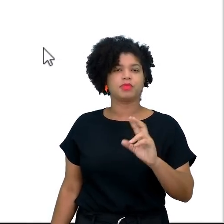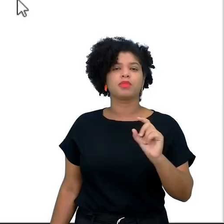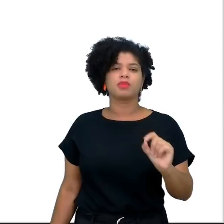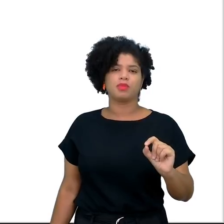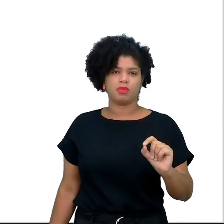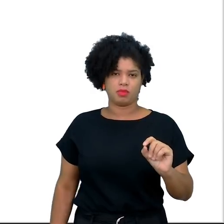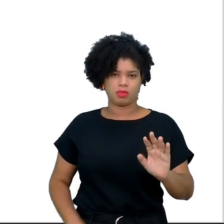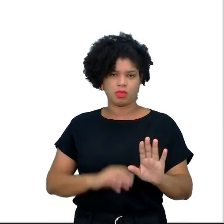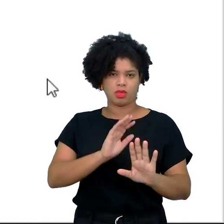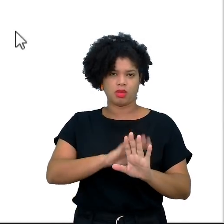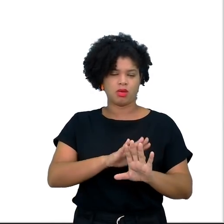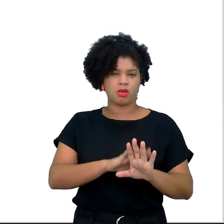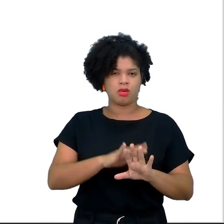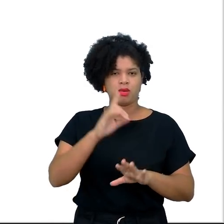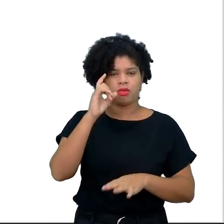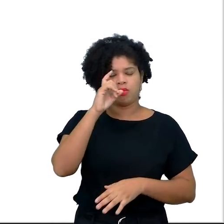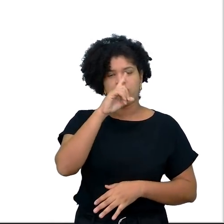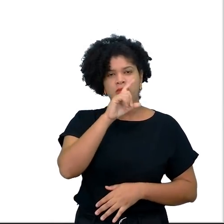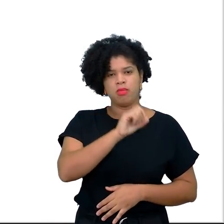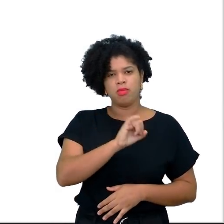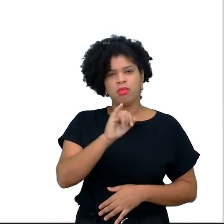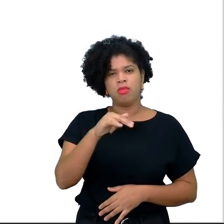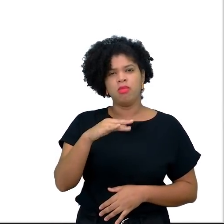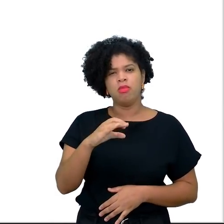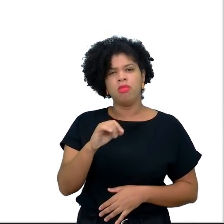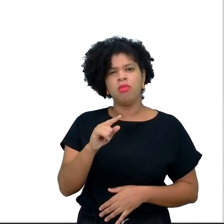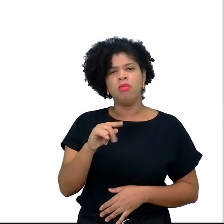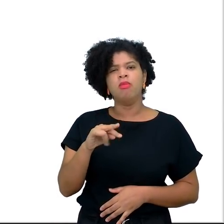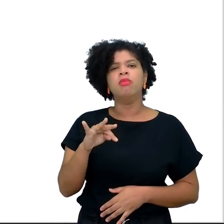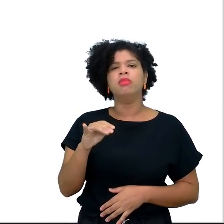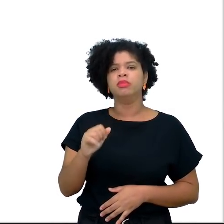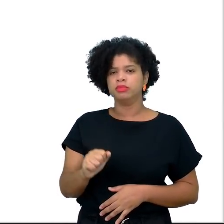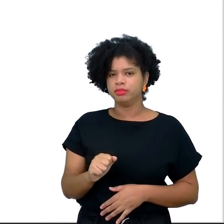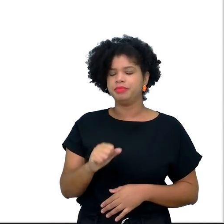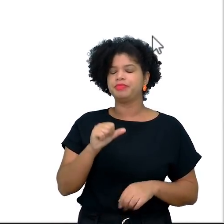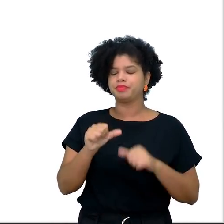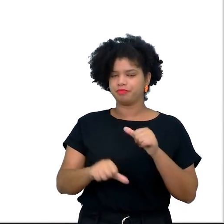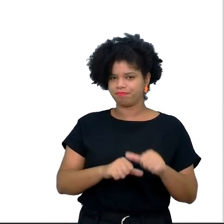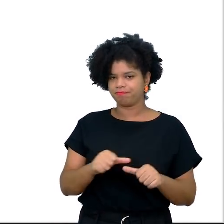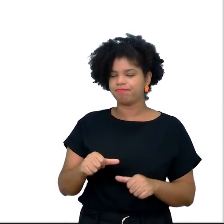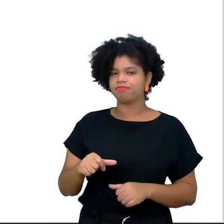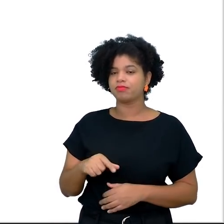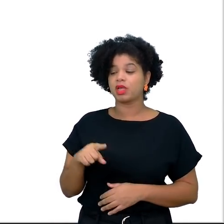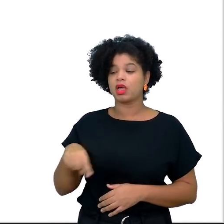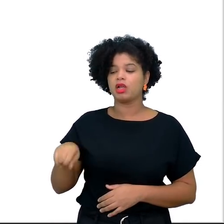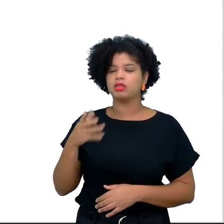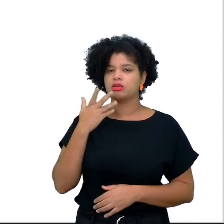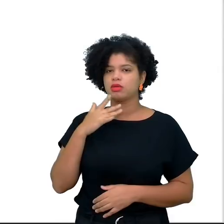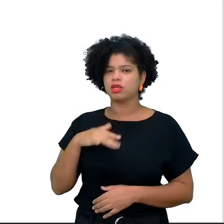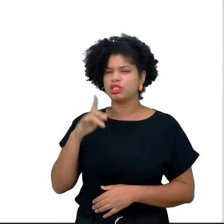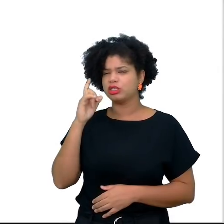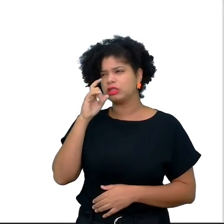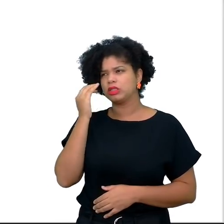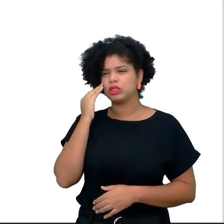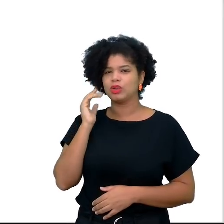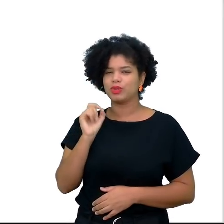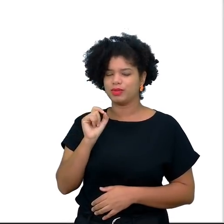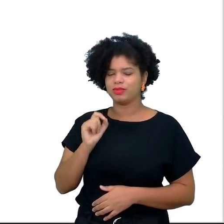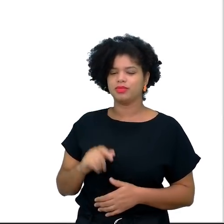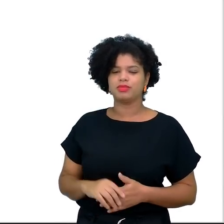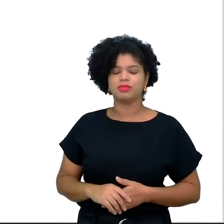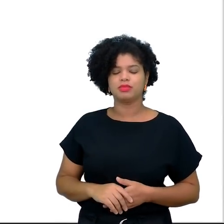quais são as dificuldades que a mudança da incógnita traz nas situações problemas para as crianças, tá?